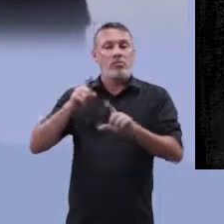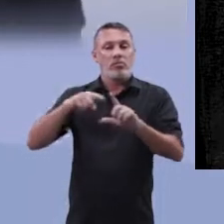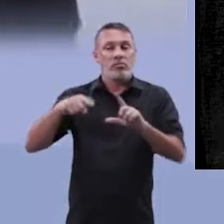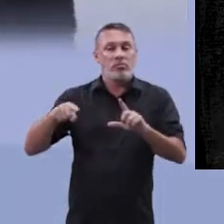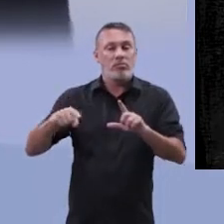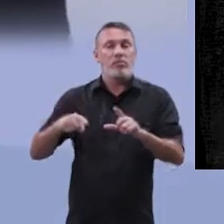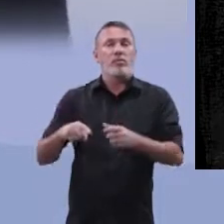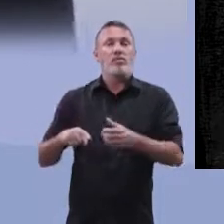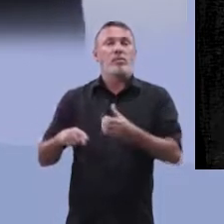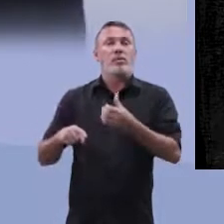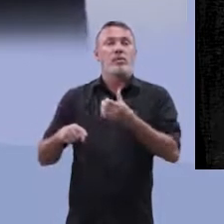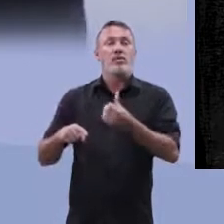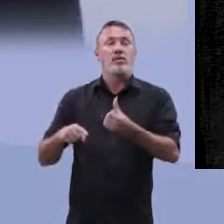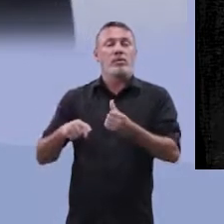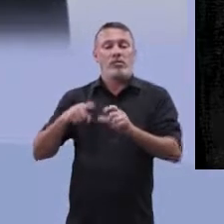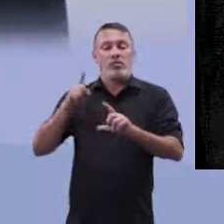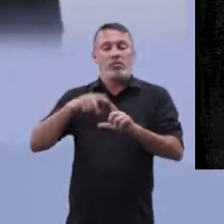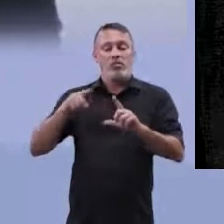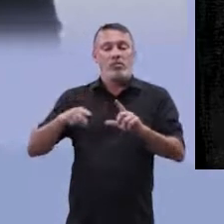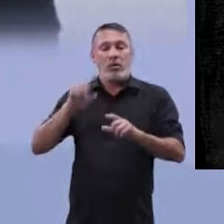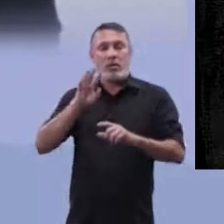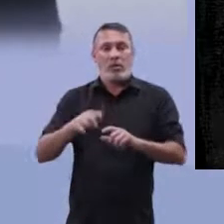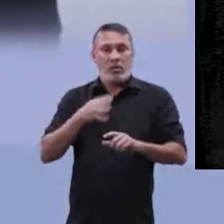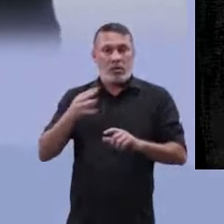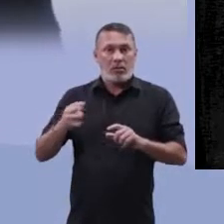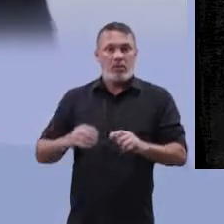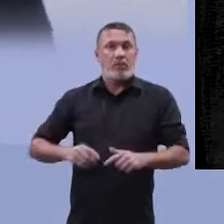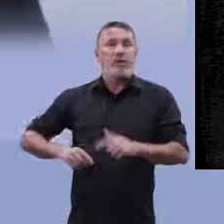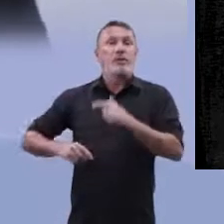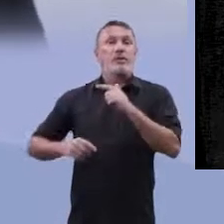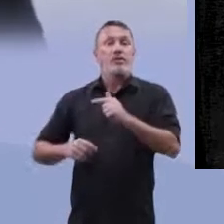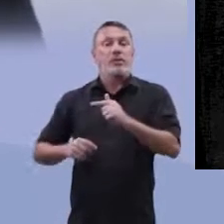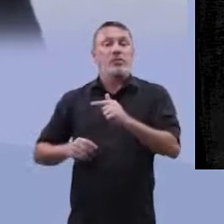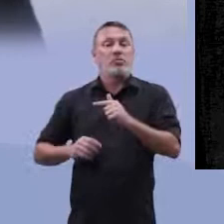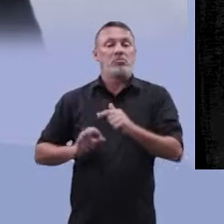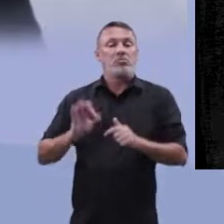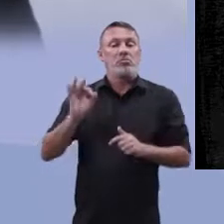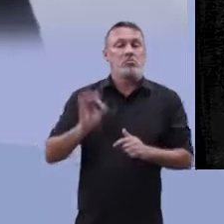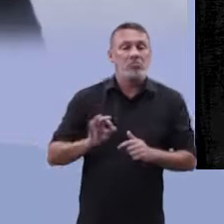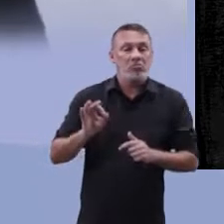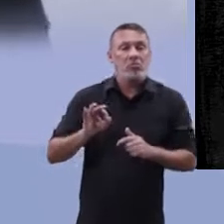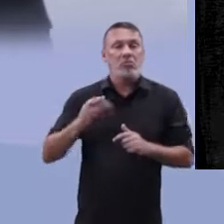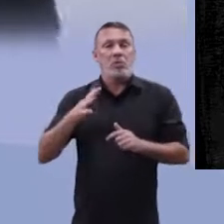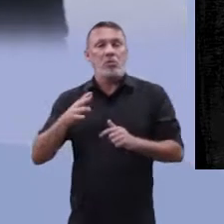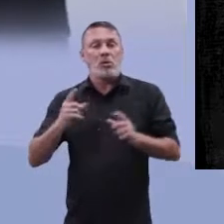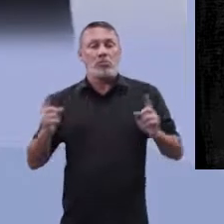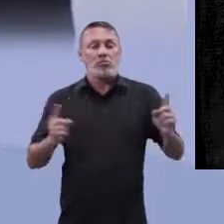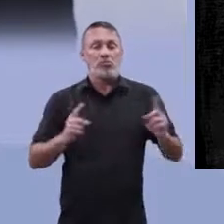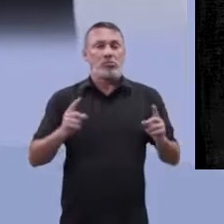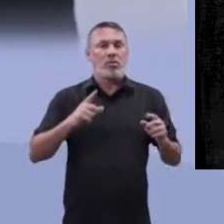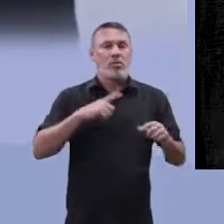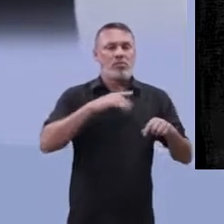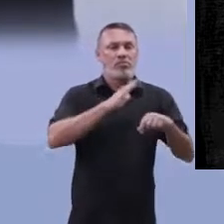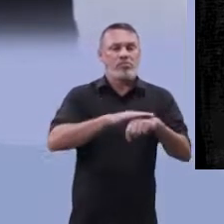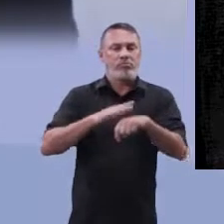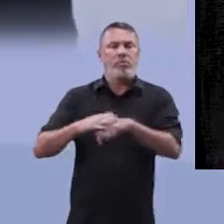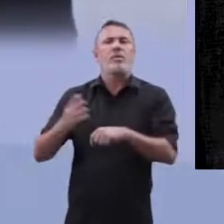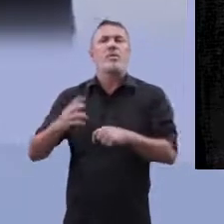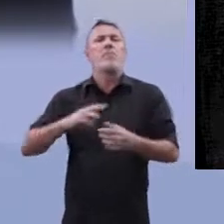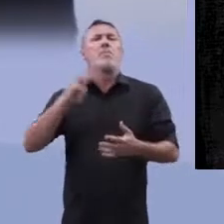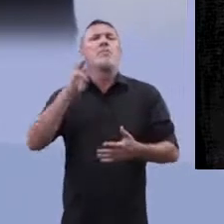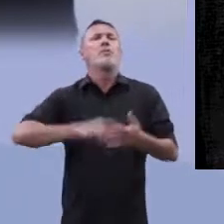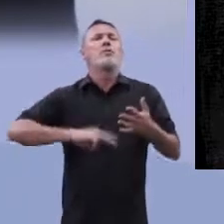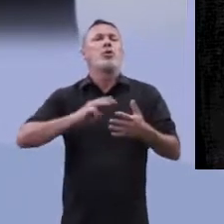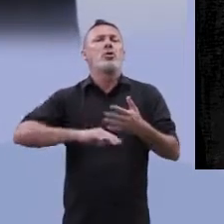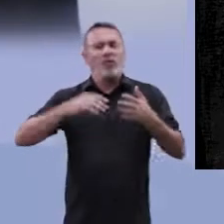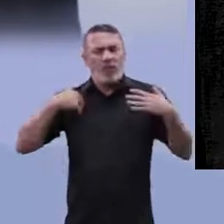5, funções e gráficos, competência 6, gráficos e tabelas e competência 7, estatística e probabilidade. E